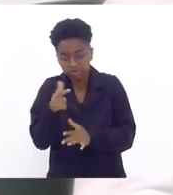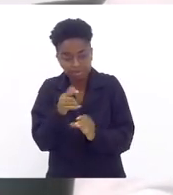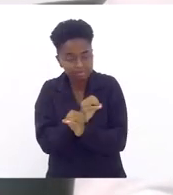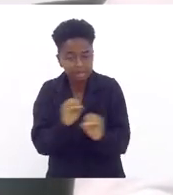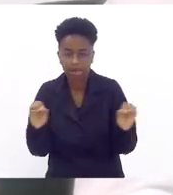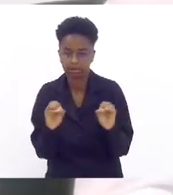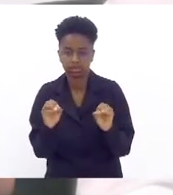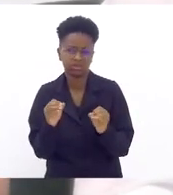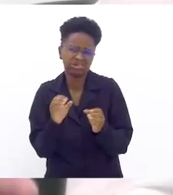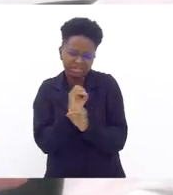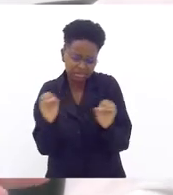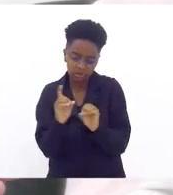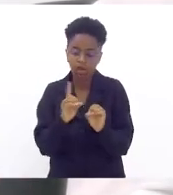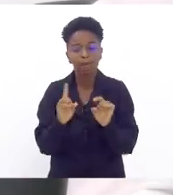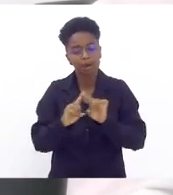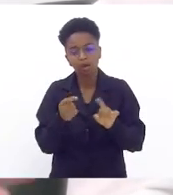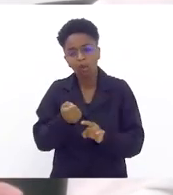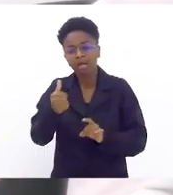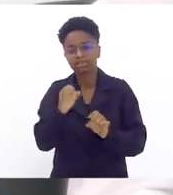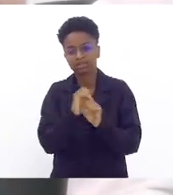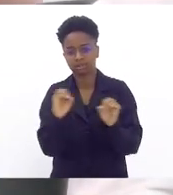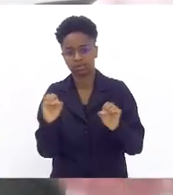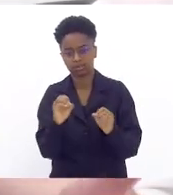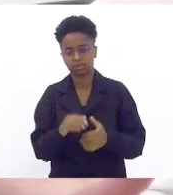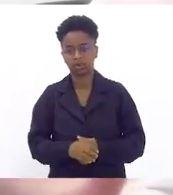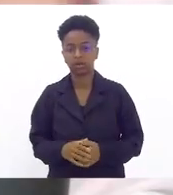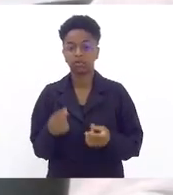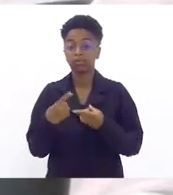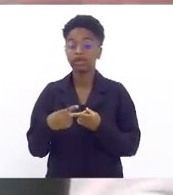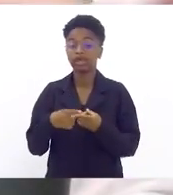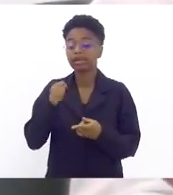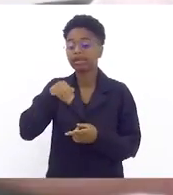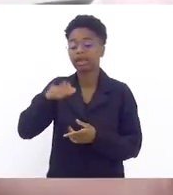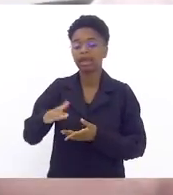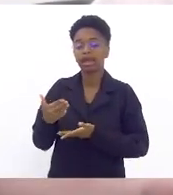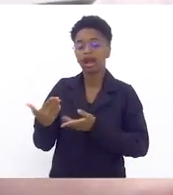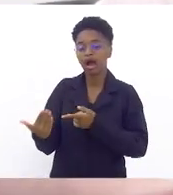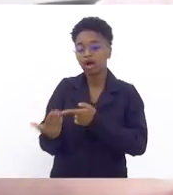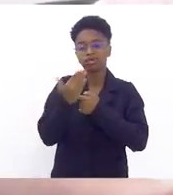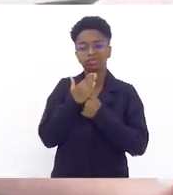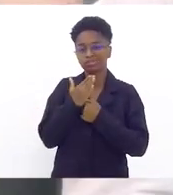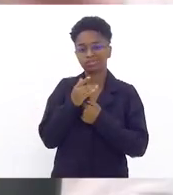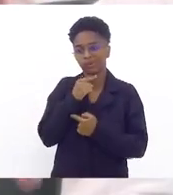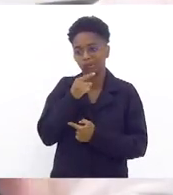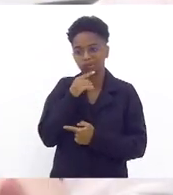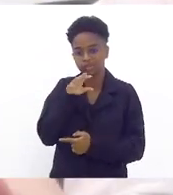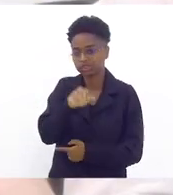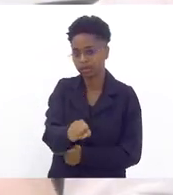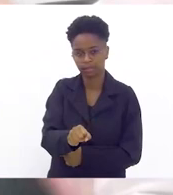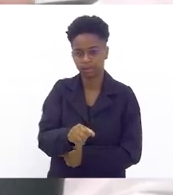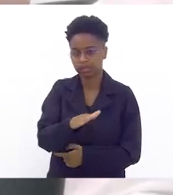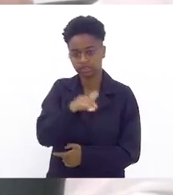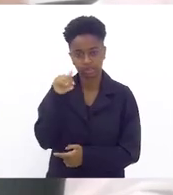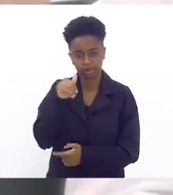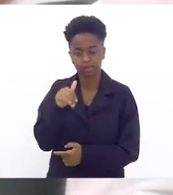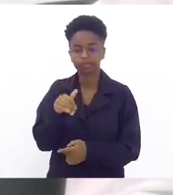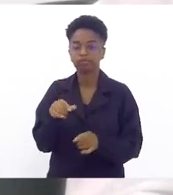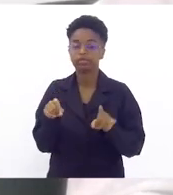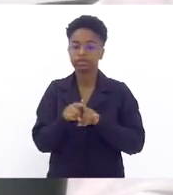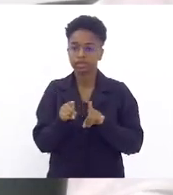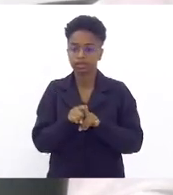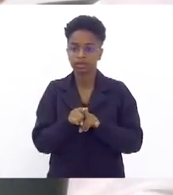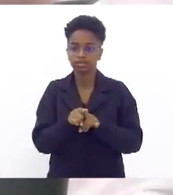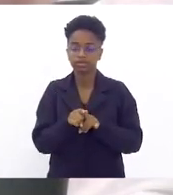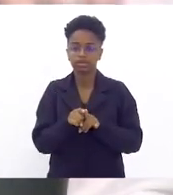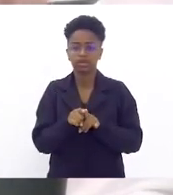a gente não pode dizer que foi zero mas praticamente zero é quem fazia a prestação de contas a gente não conseguiu chamar o patrimônio tá